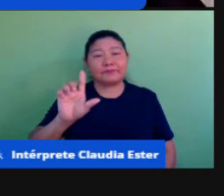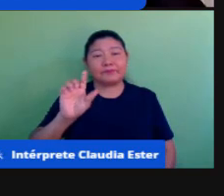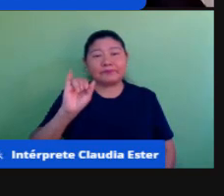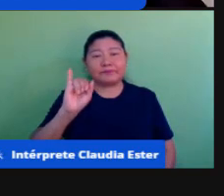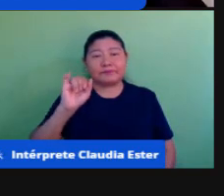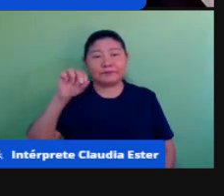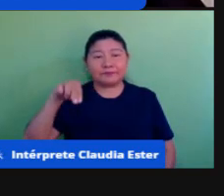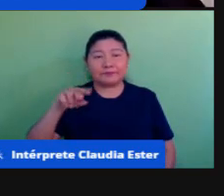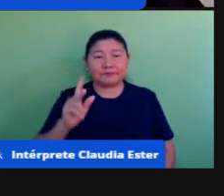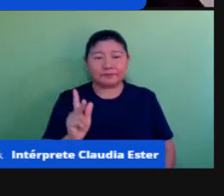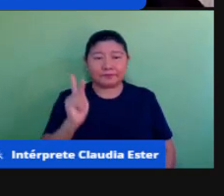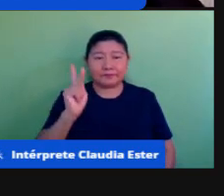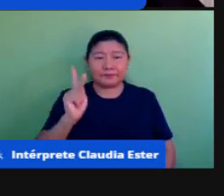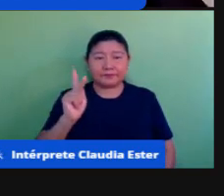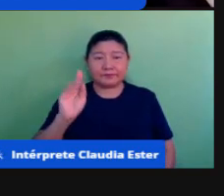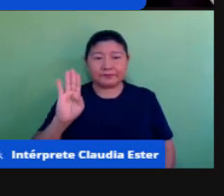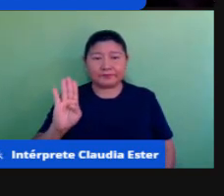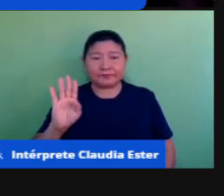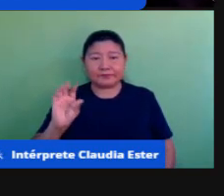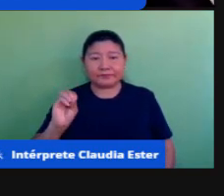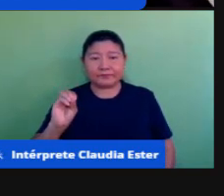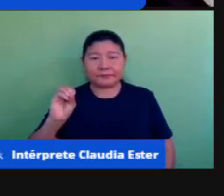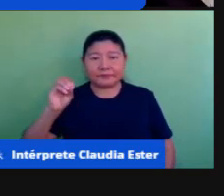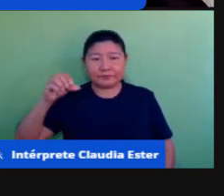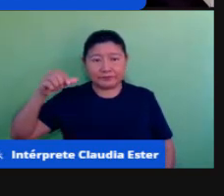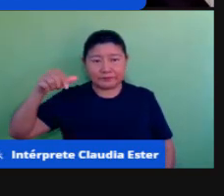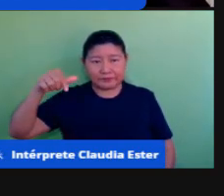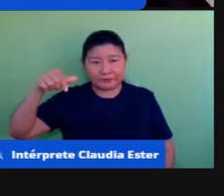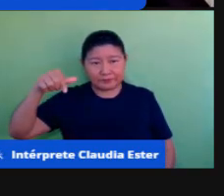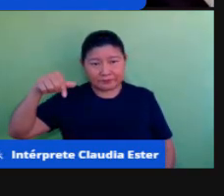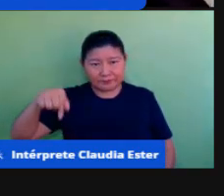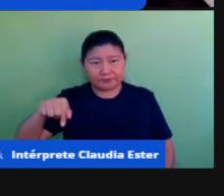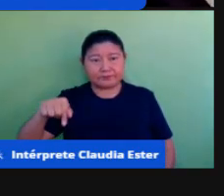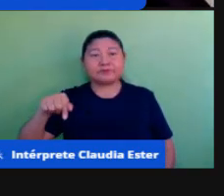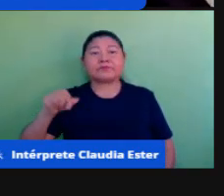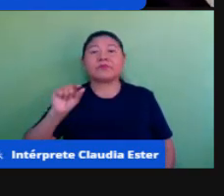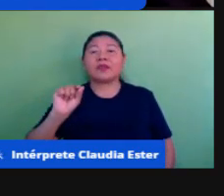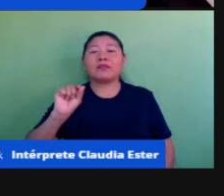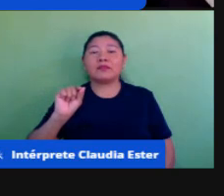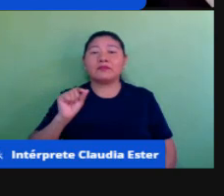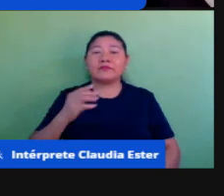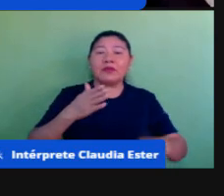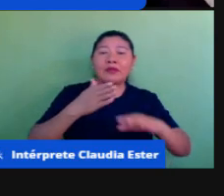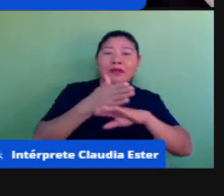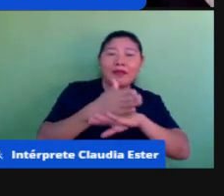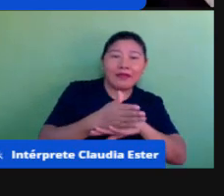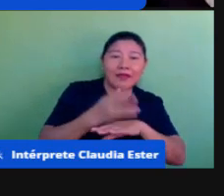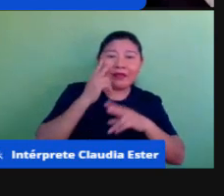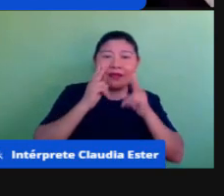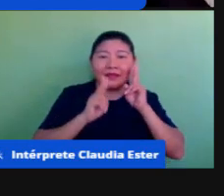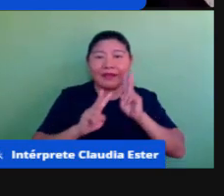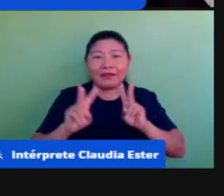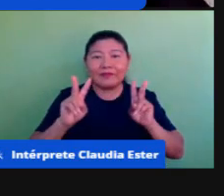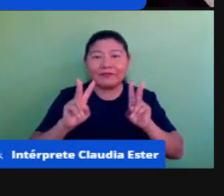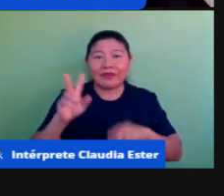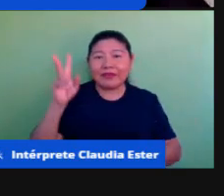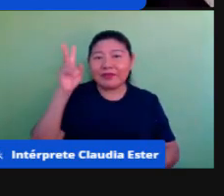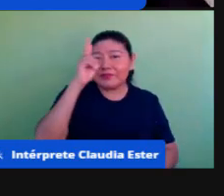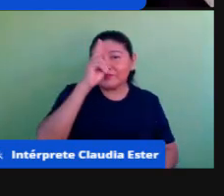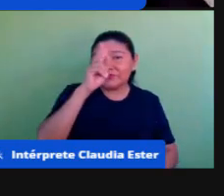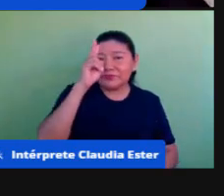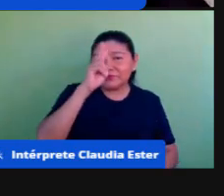página, já tem lá o músico e a contadora de história, é super interessante,